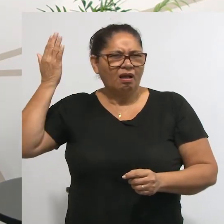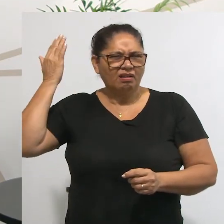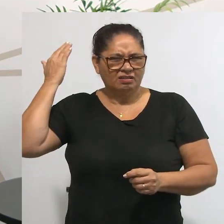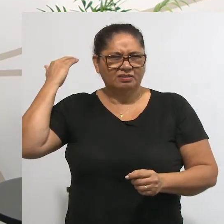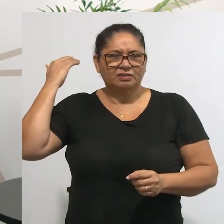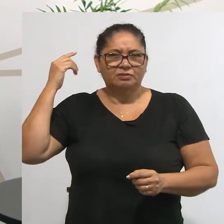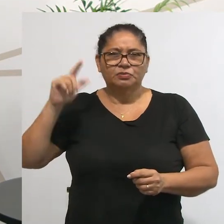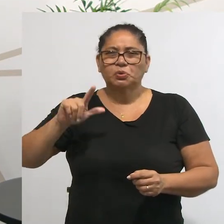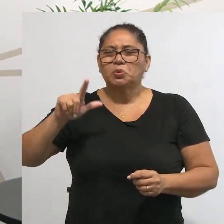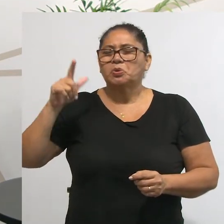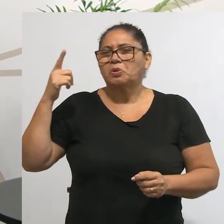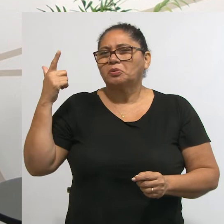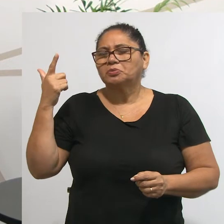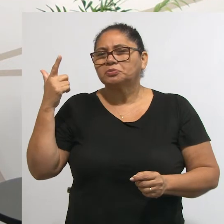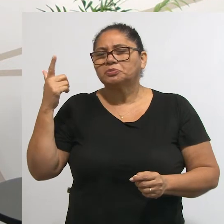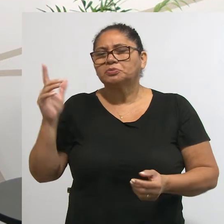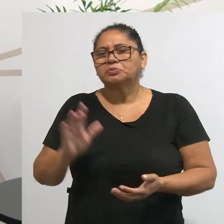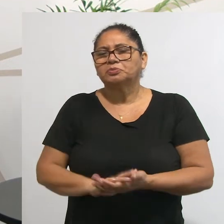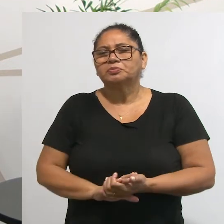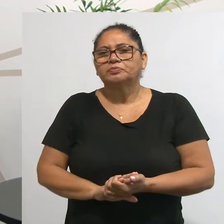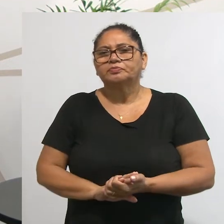posteriormente já por outros